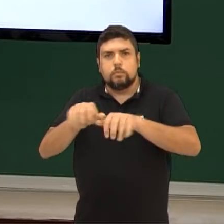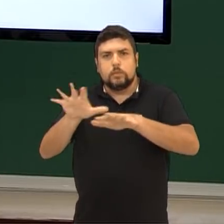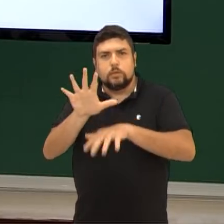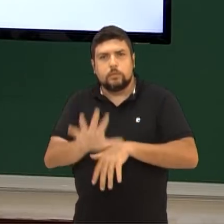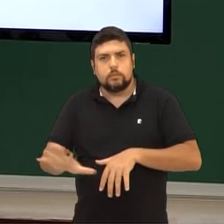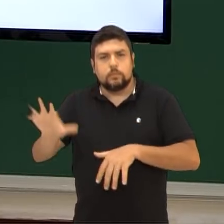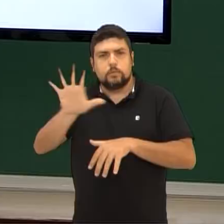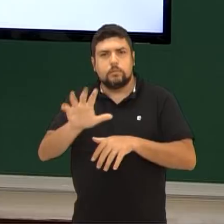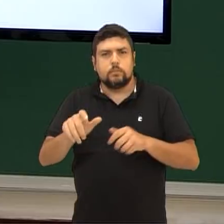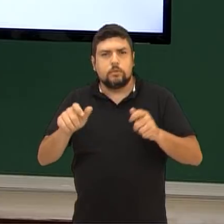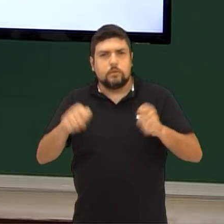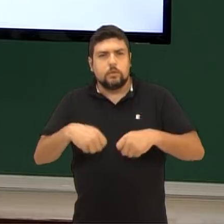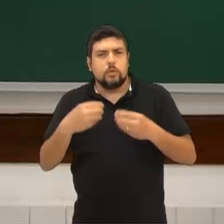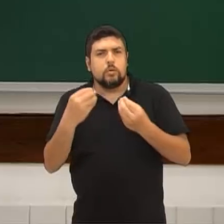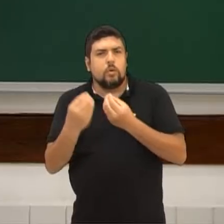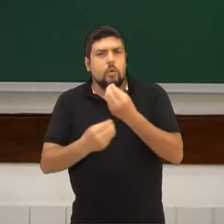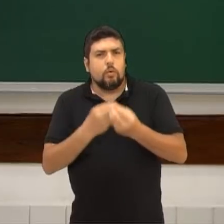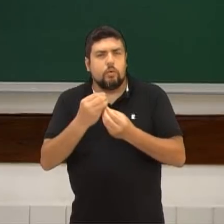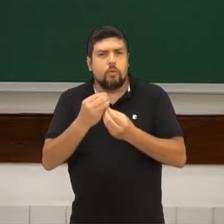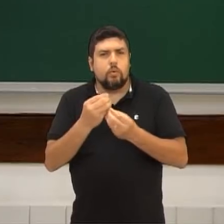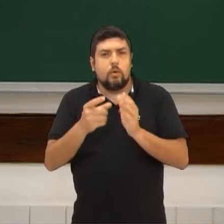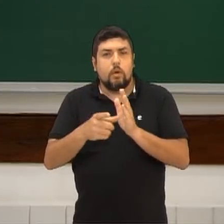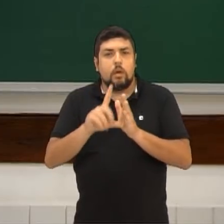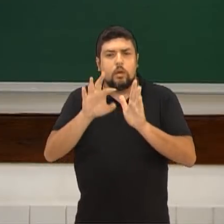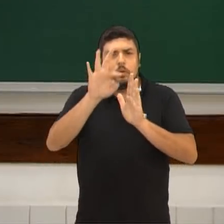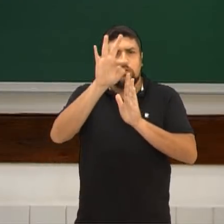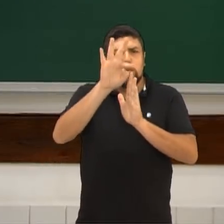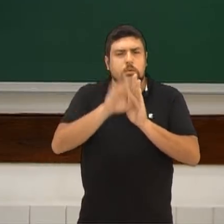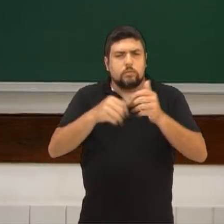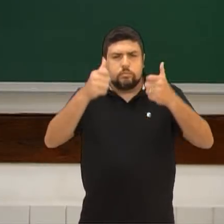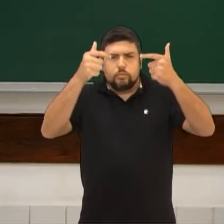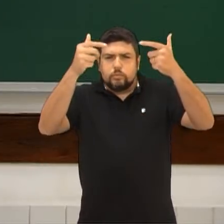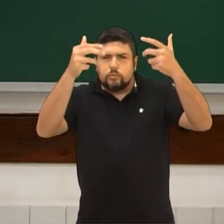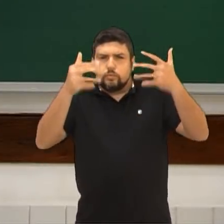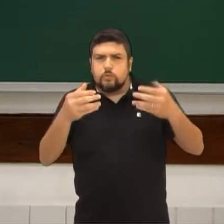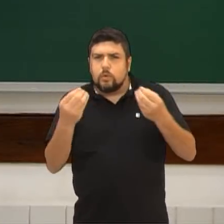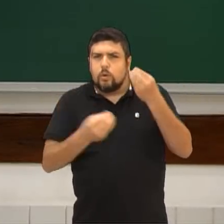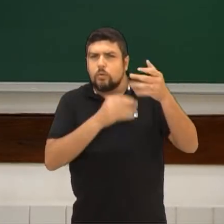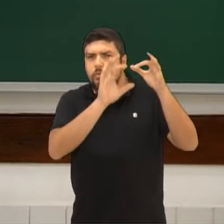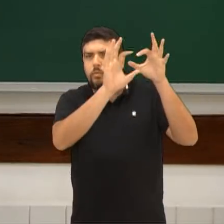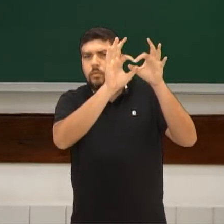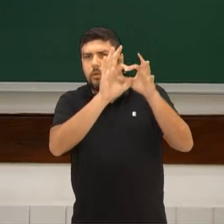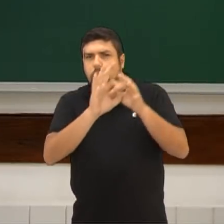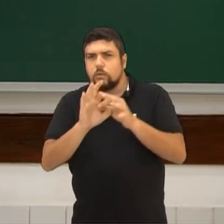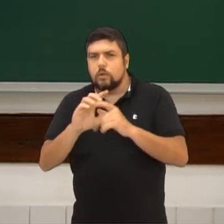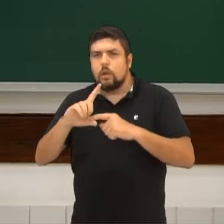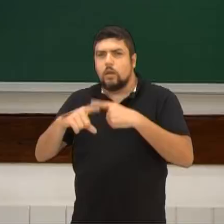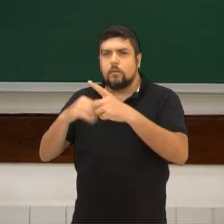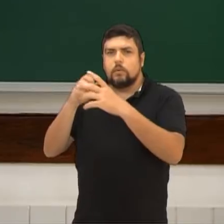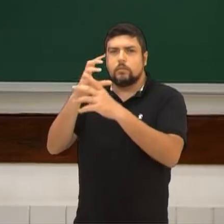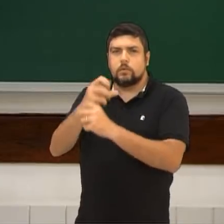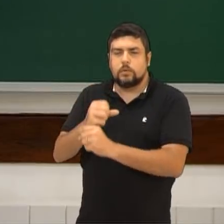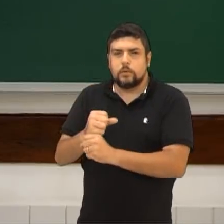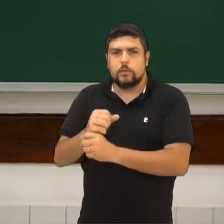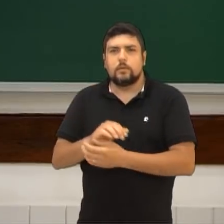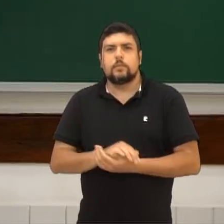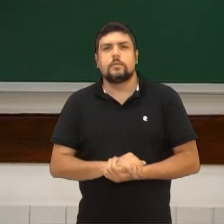a pergunta feita no conceito, ali no contexto da pergunta.